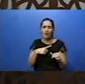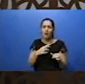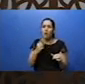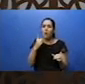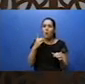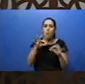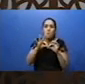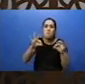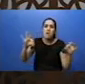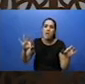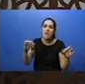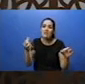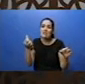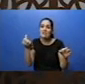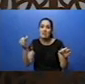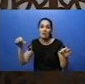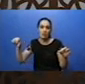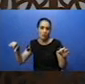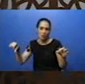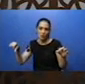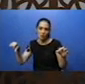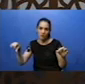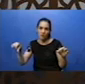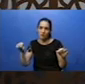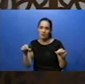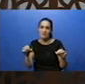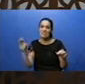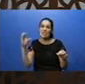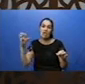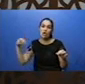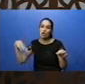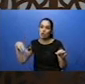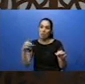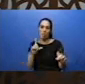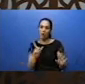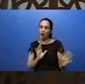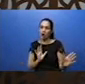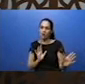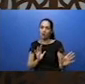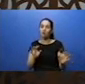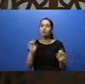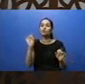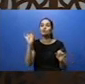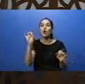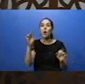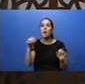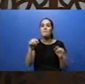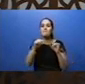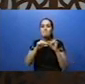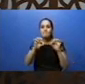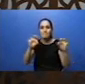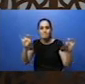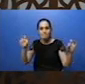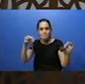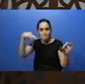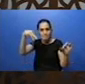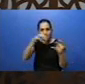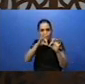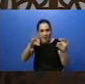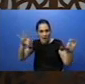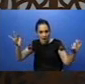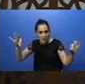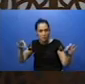1,69 m. Eu não falo que eu tenho 169 centímetros, não é? Então vamos transformar isso aqui para metro.